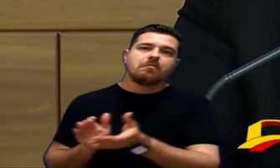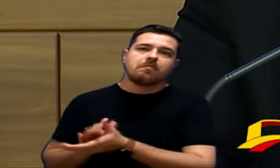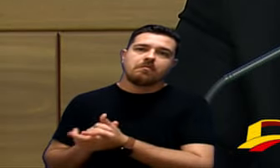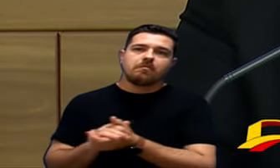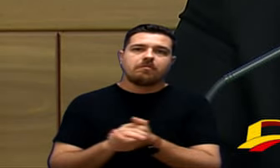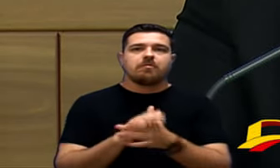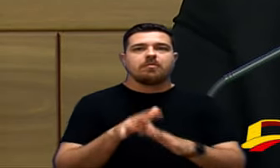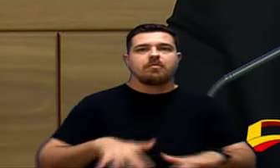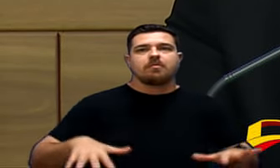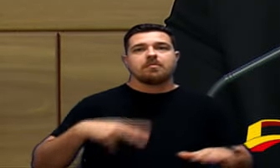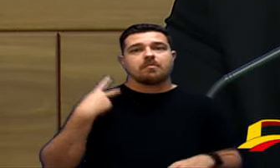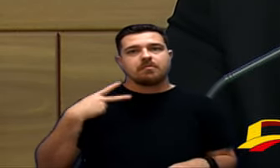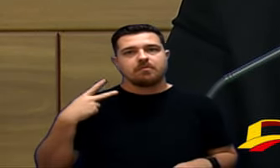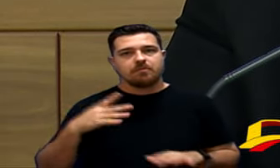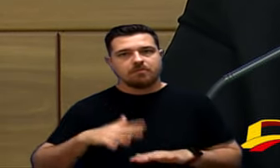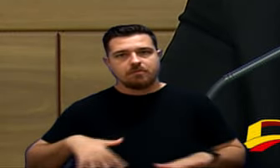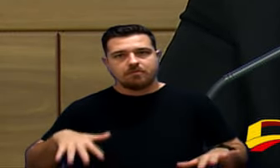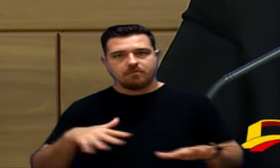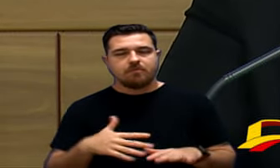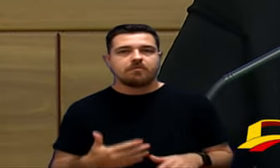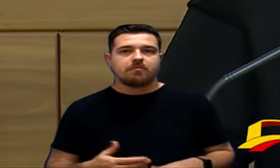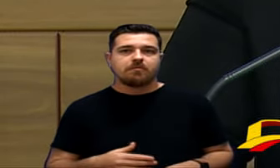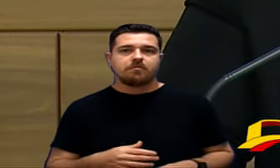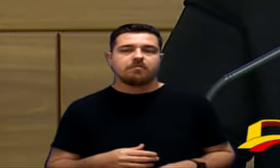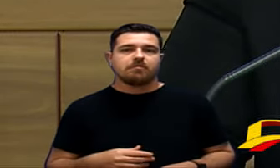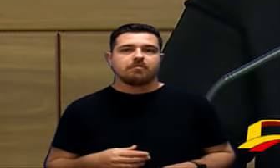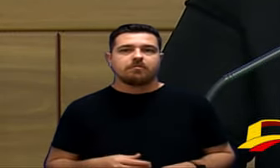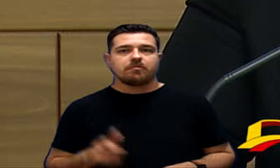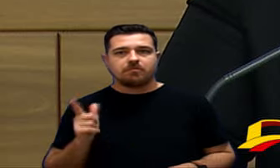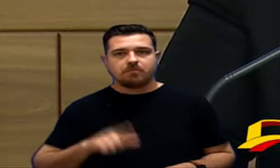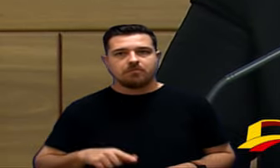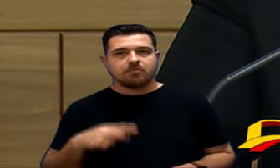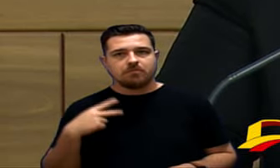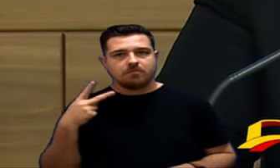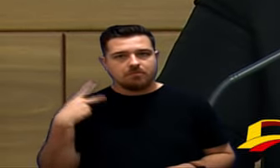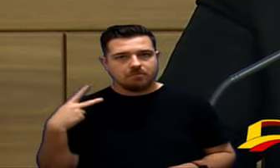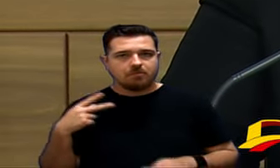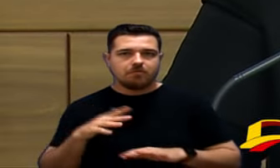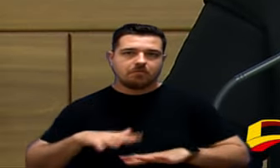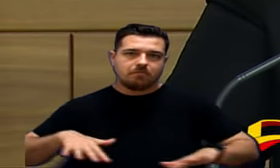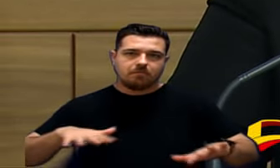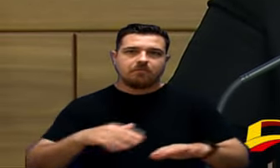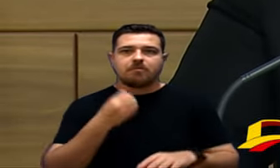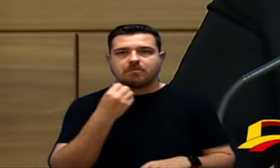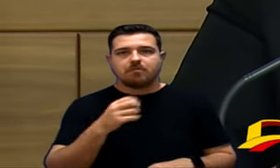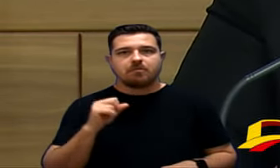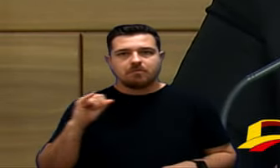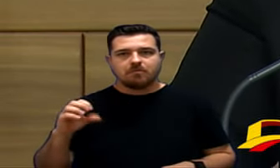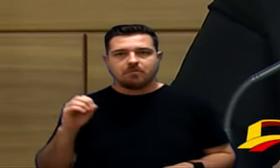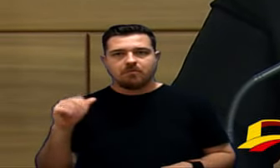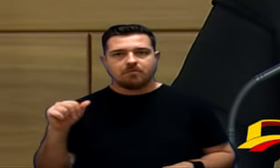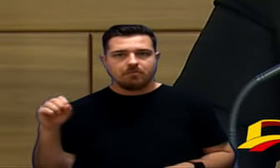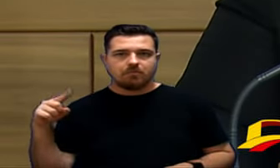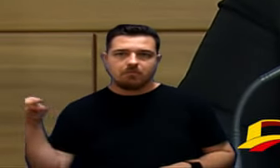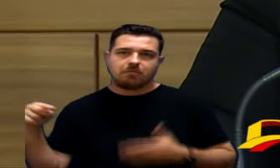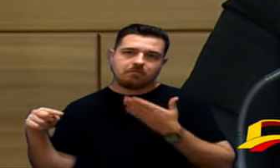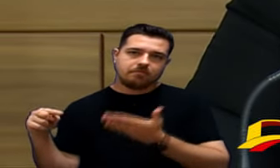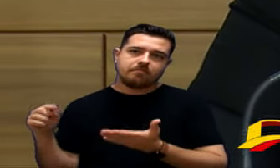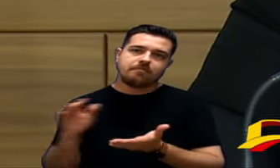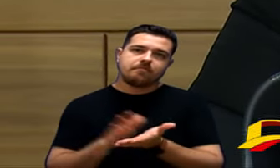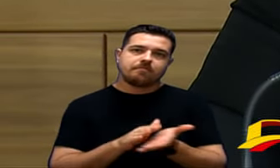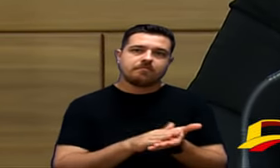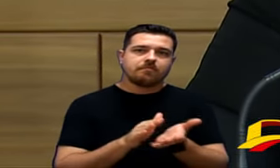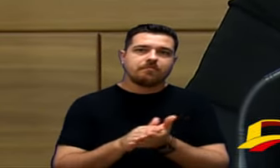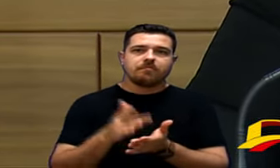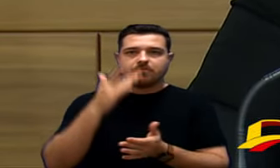dessa casa na pessoa do nosso querido do Vereador aguerrido combativo João Donizete Obrigado cumprimento a